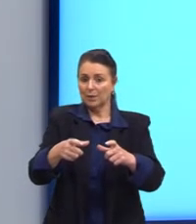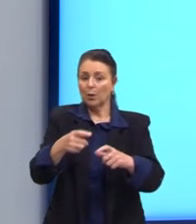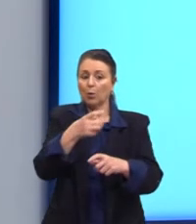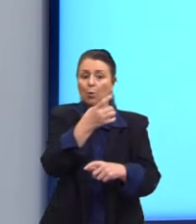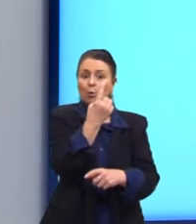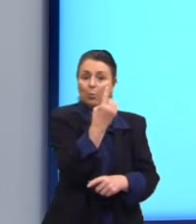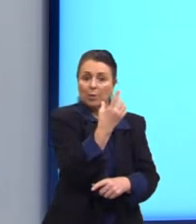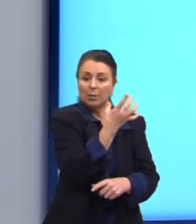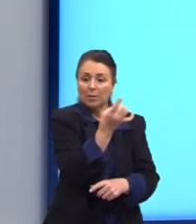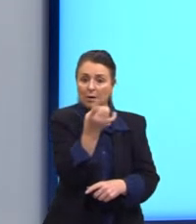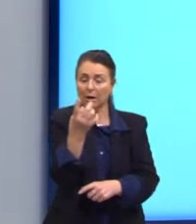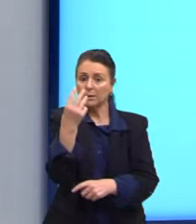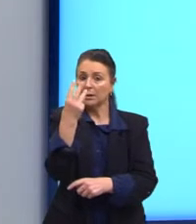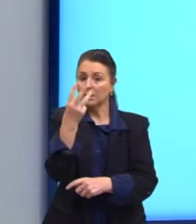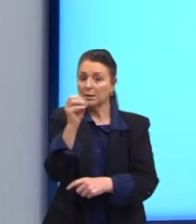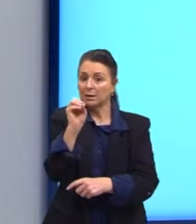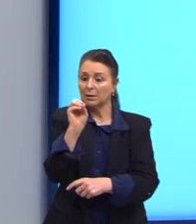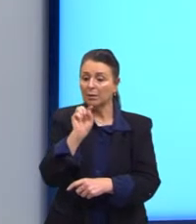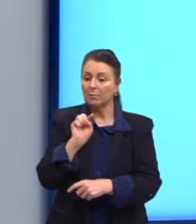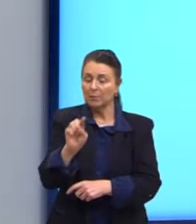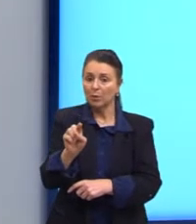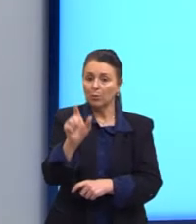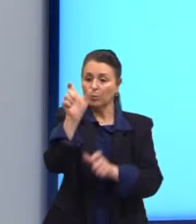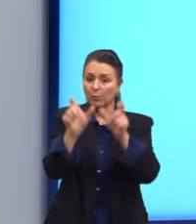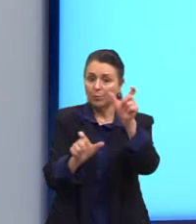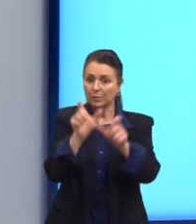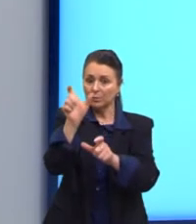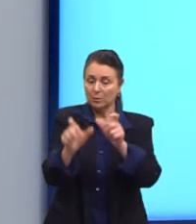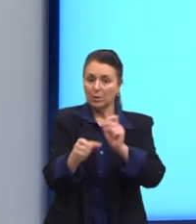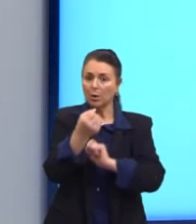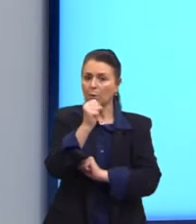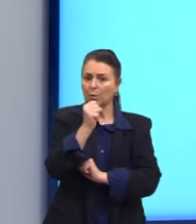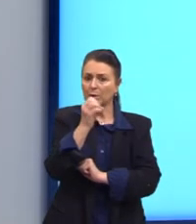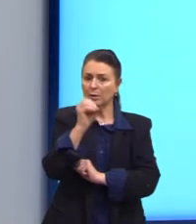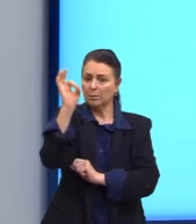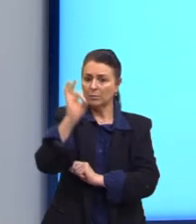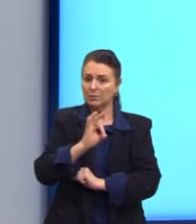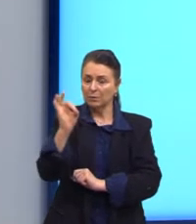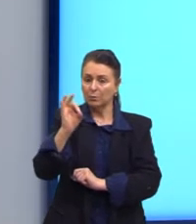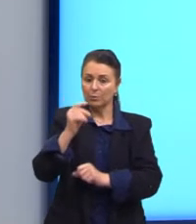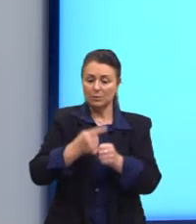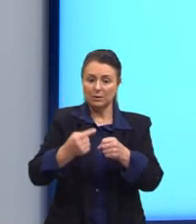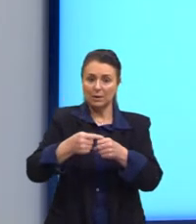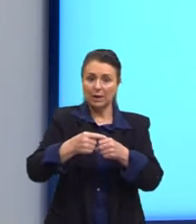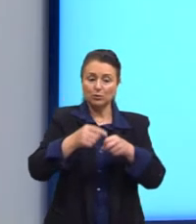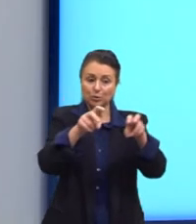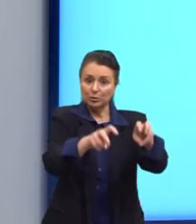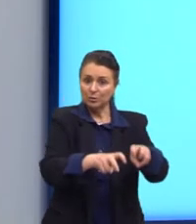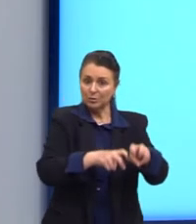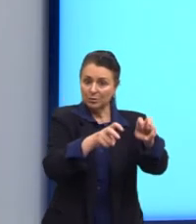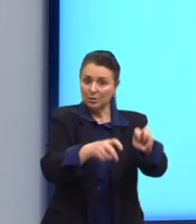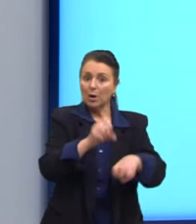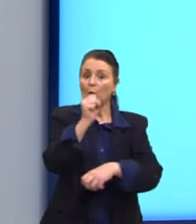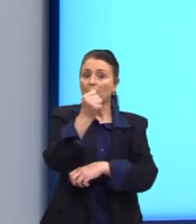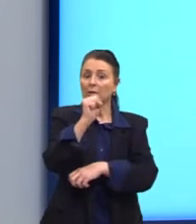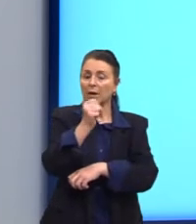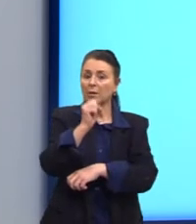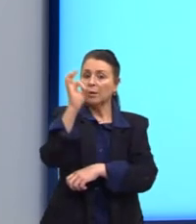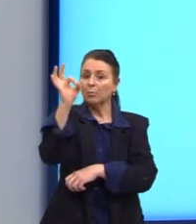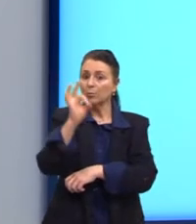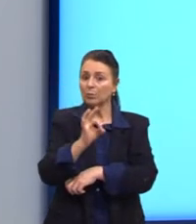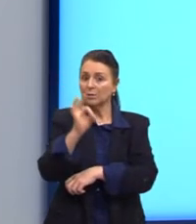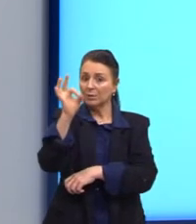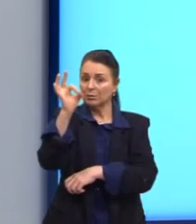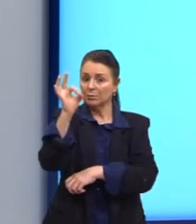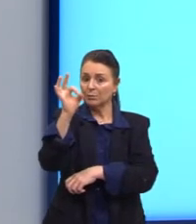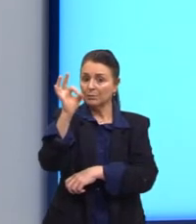cada 30 mil habitantes 80%, em cidades do interior 80% dessa salas